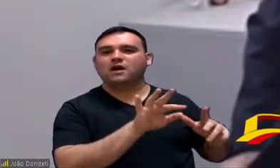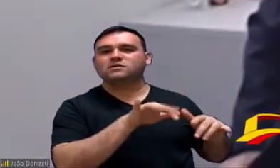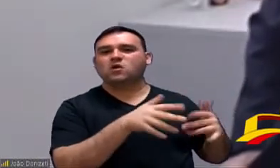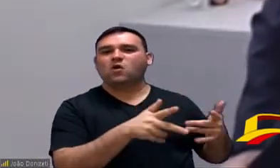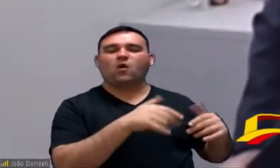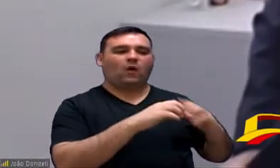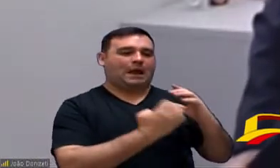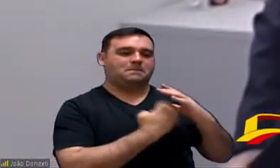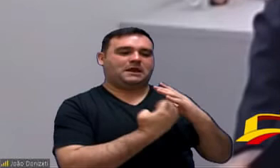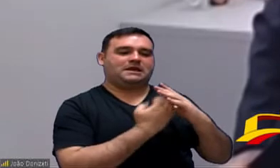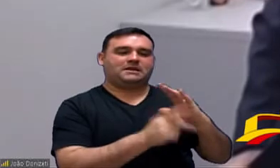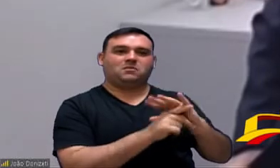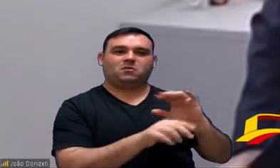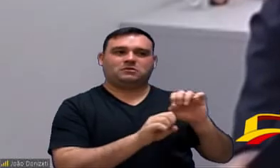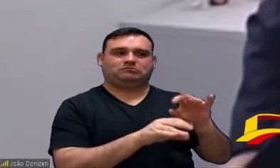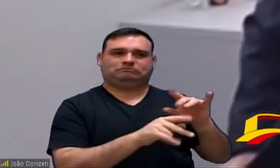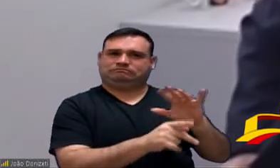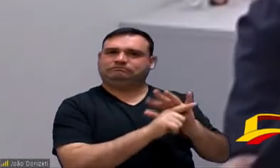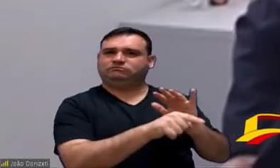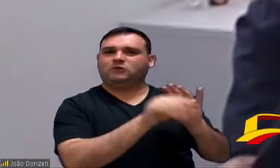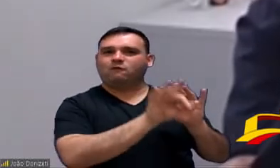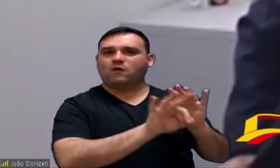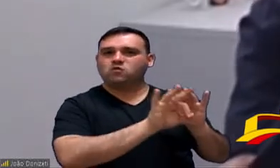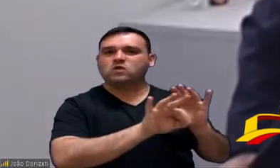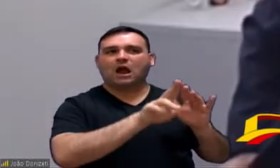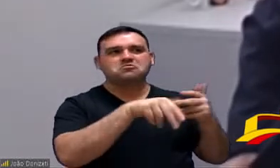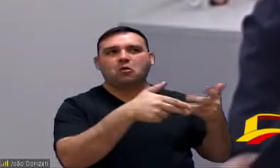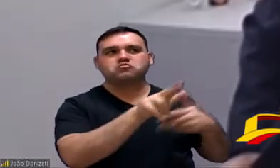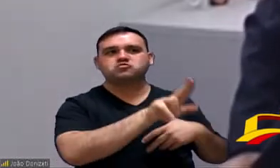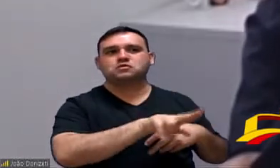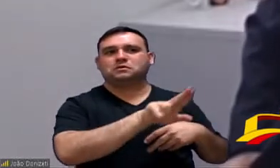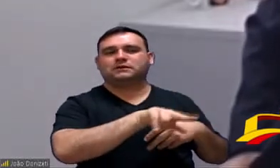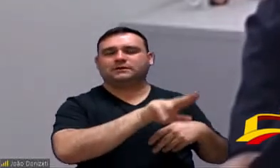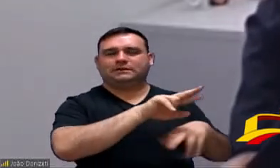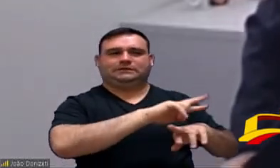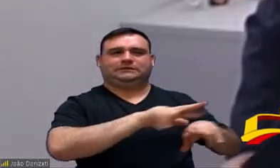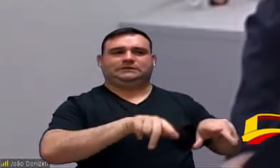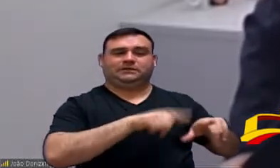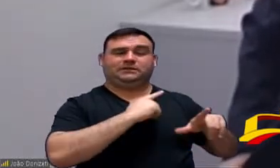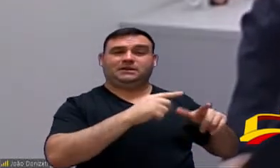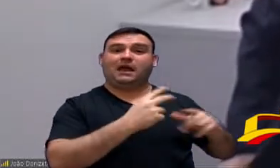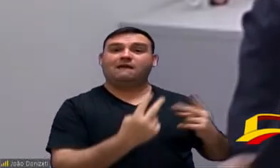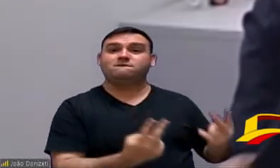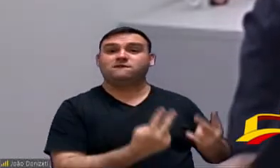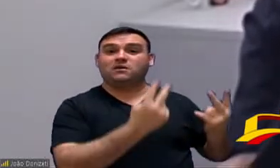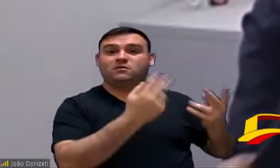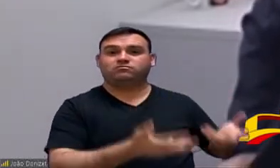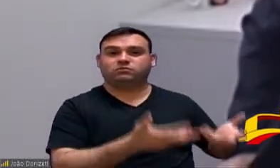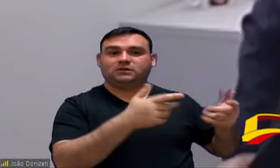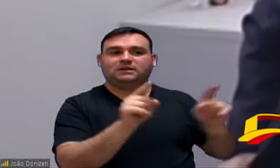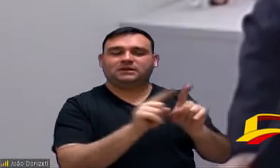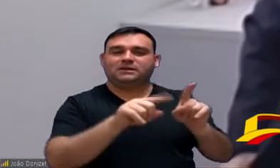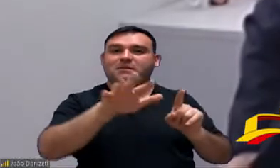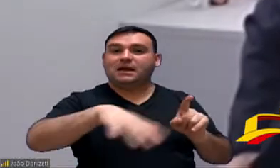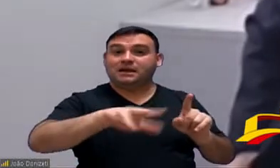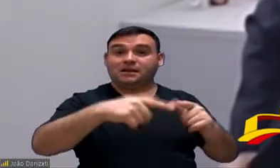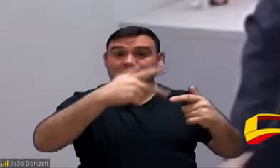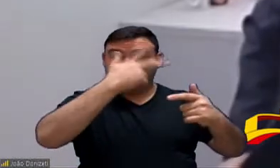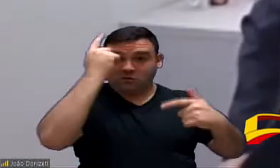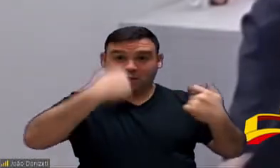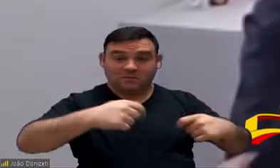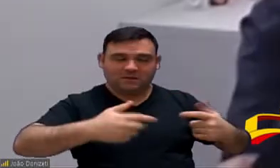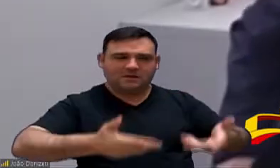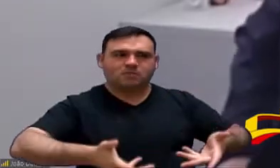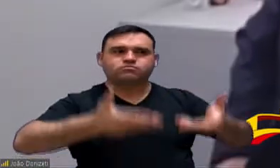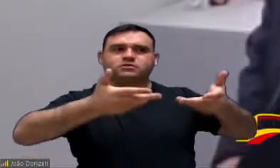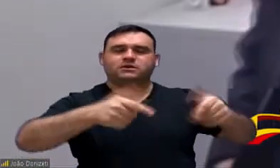essa empresa de ensino, né? Por exemplo, essas universidades, é uma forma de atender o público que está precisando e é